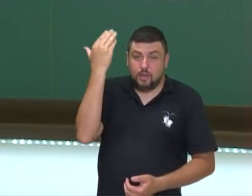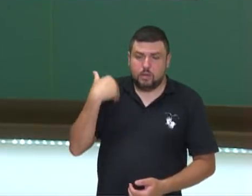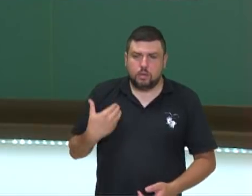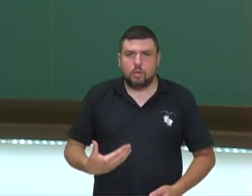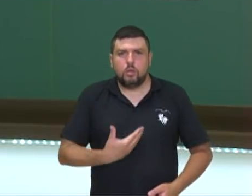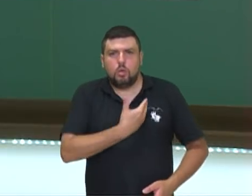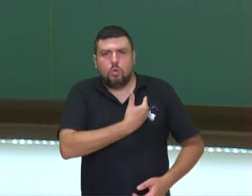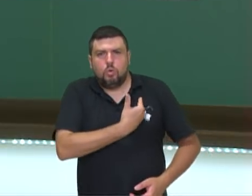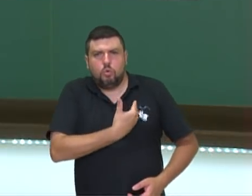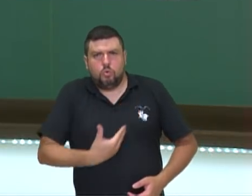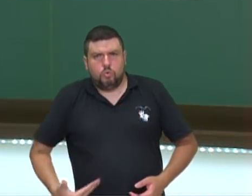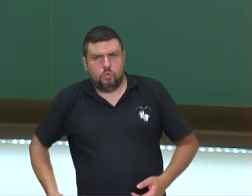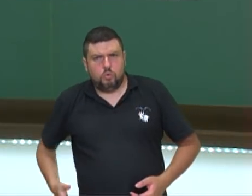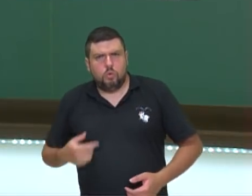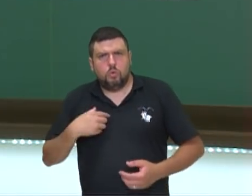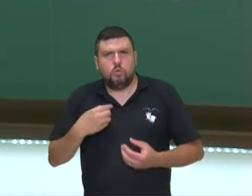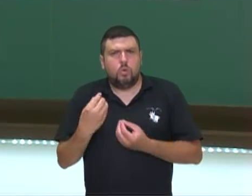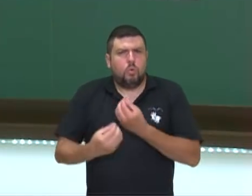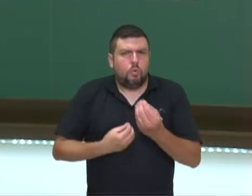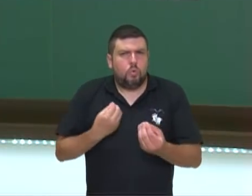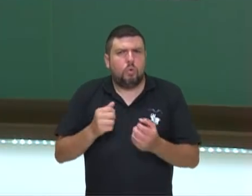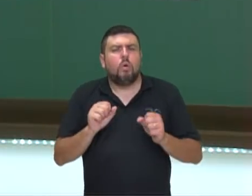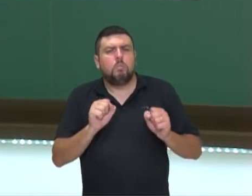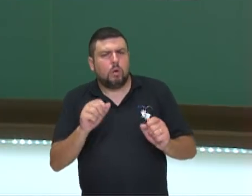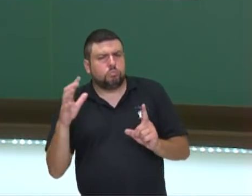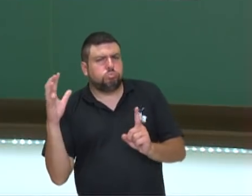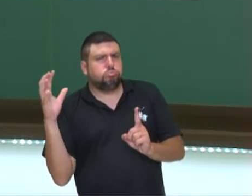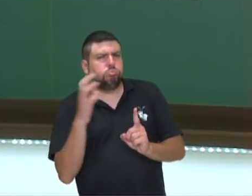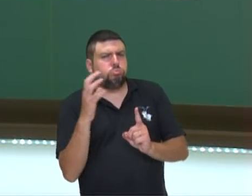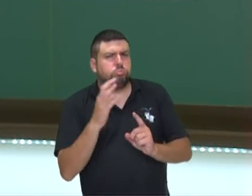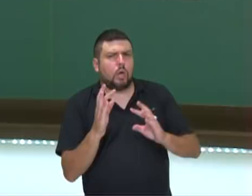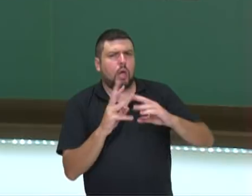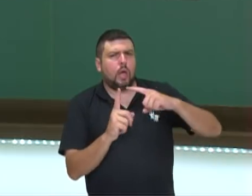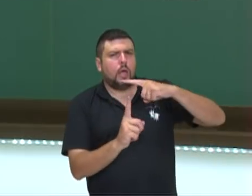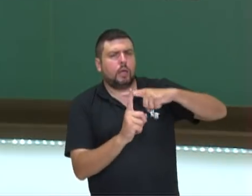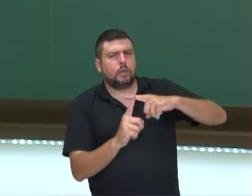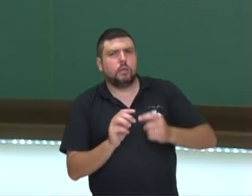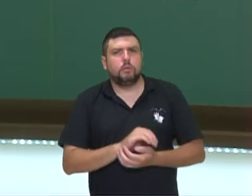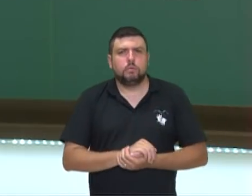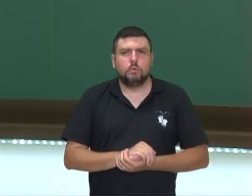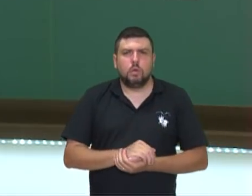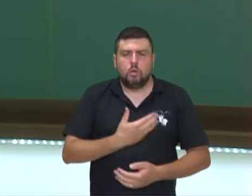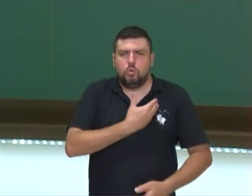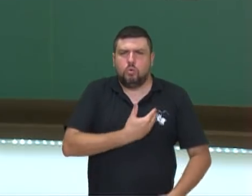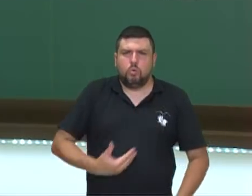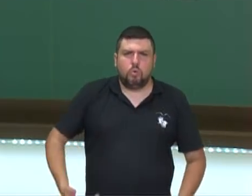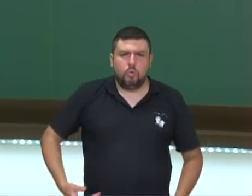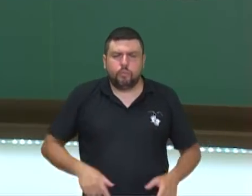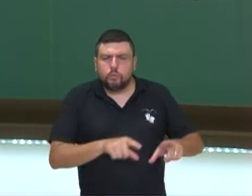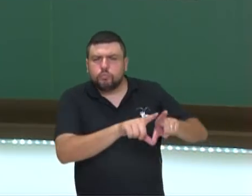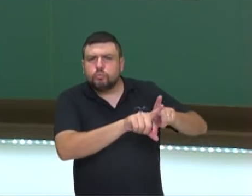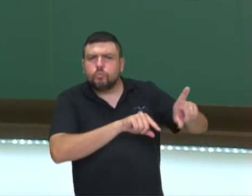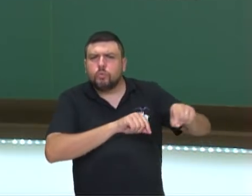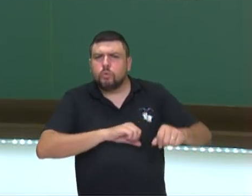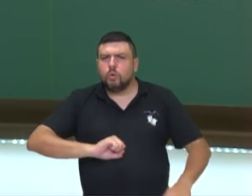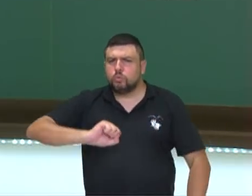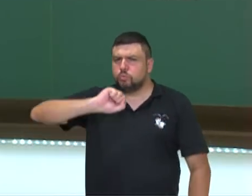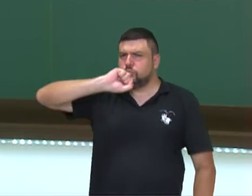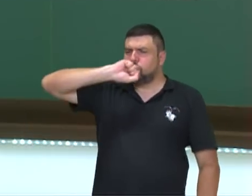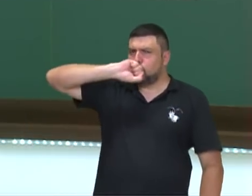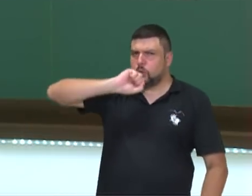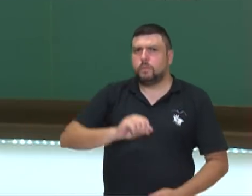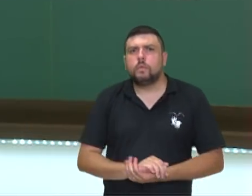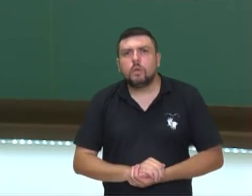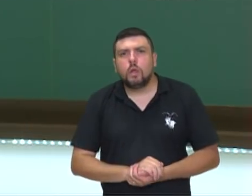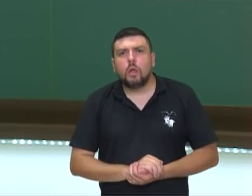podia interferir nas decisões da igreja, poderia nomear bispos, a igreja funcionava ali como um